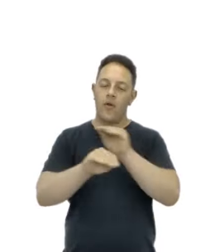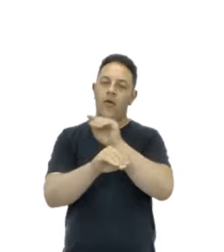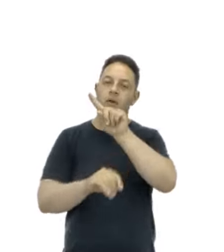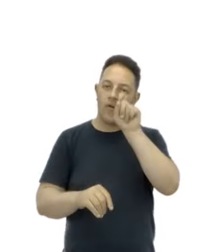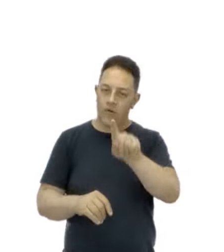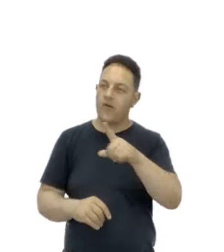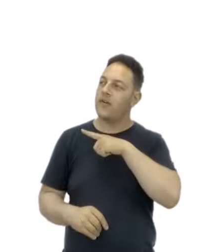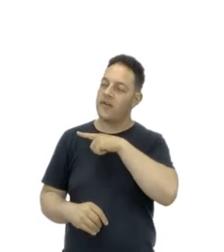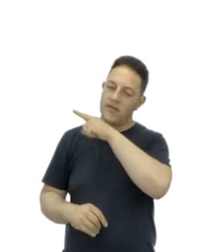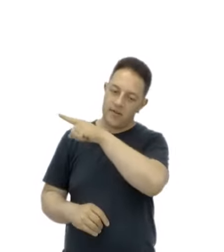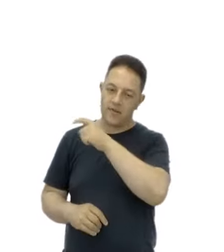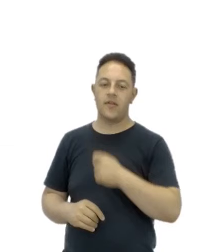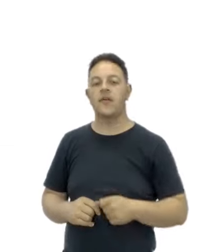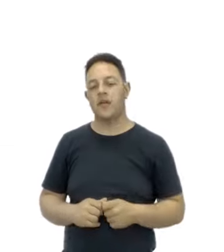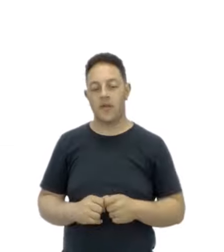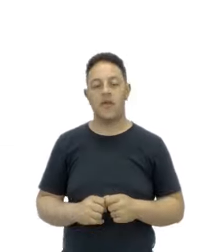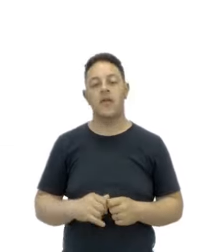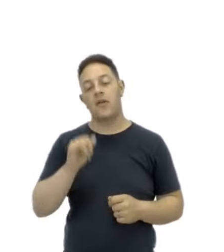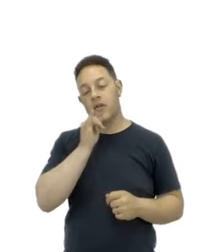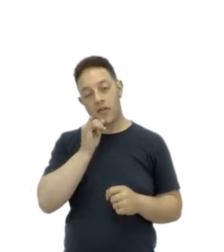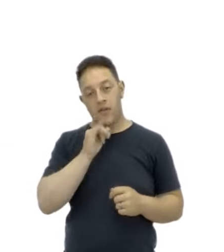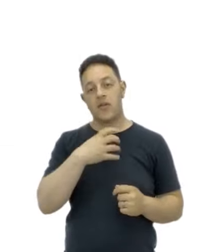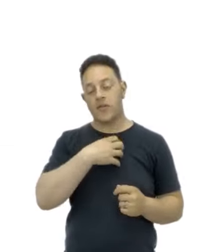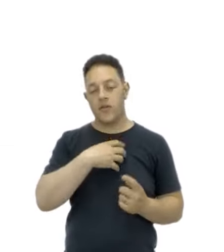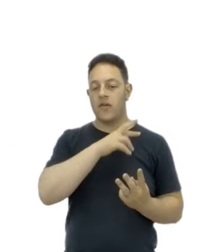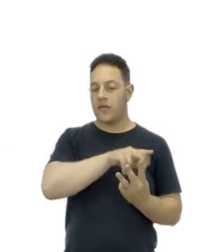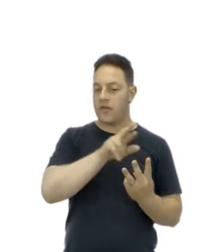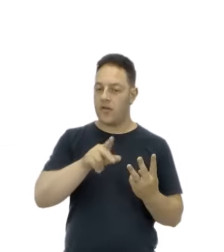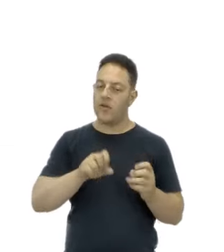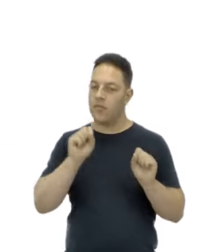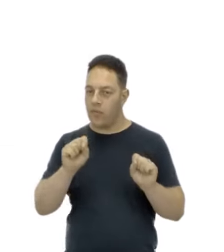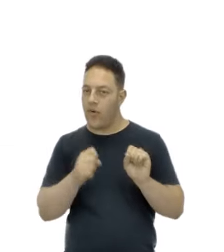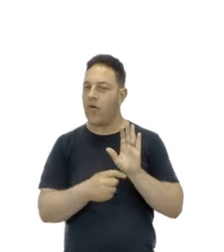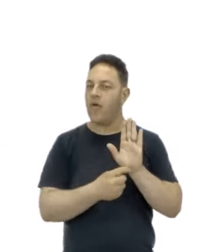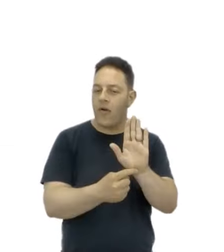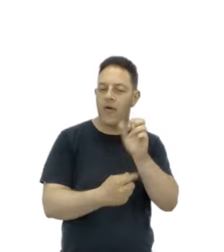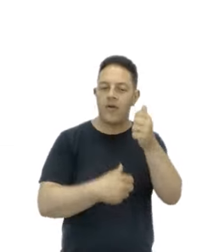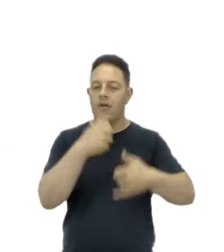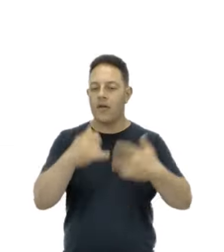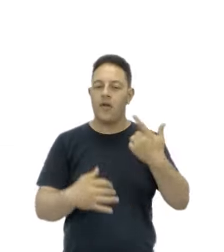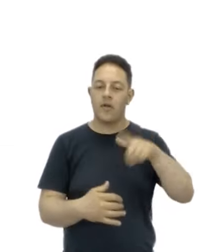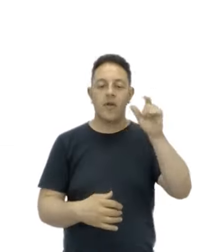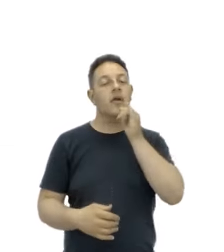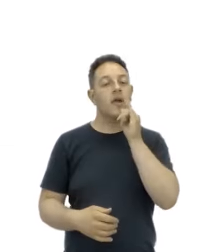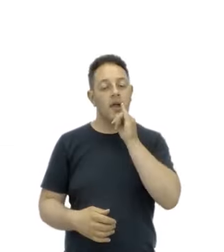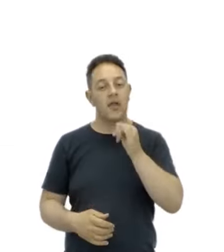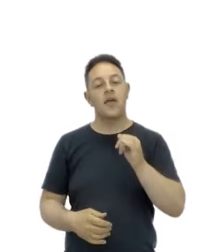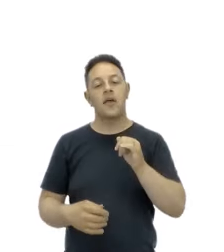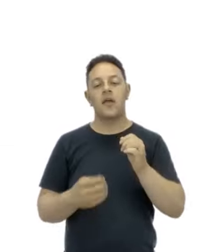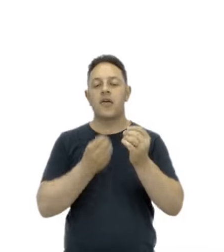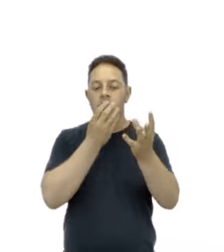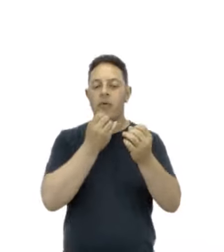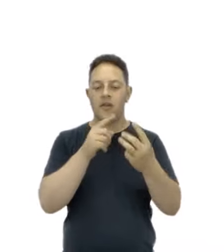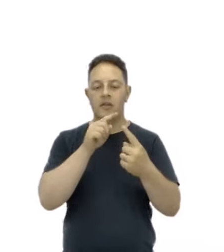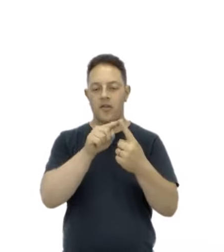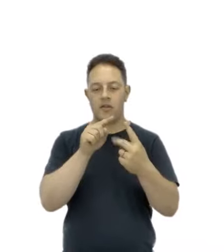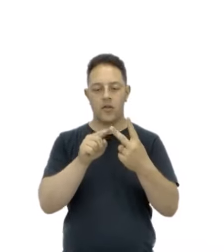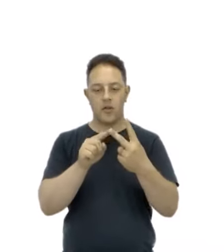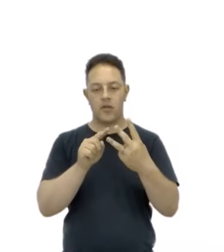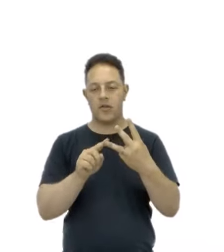incógnita, que gera situações diferentes, alternando a apresentação de 3 dados para se descobrir